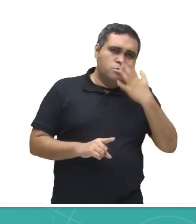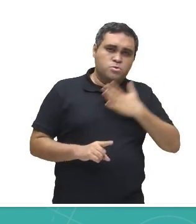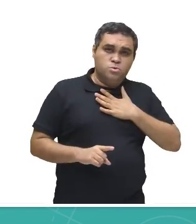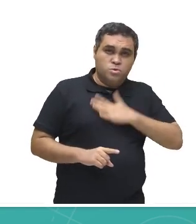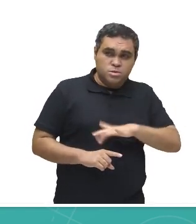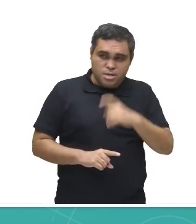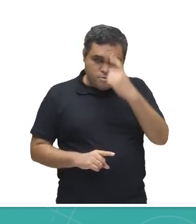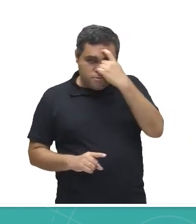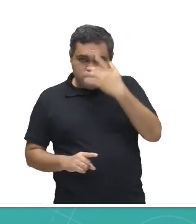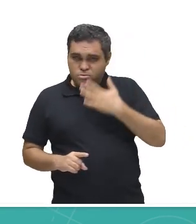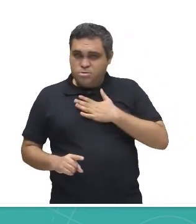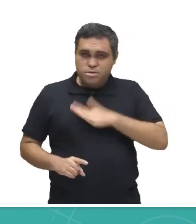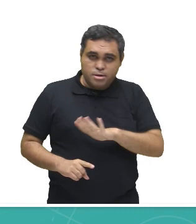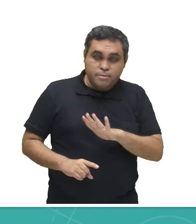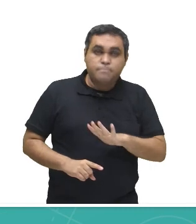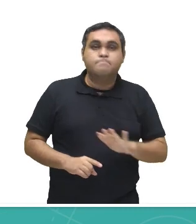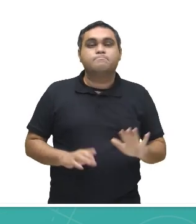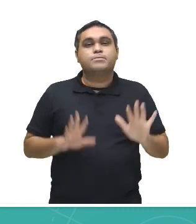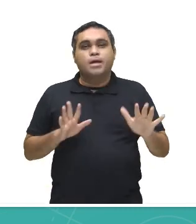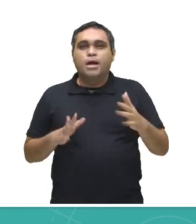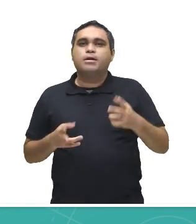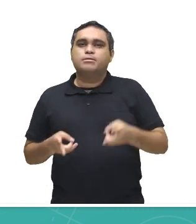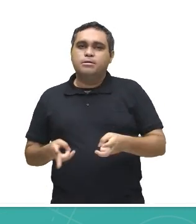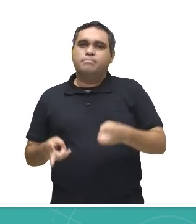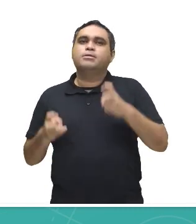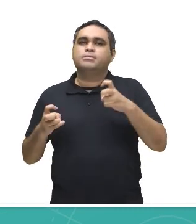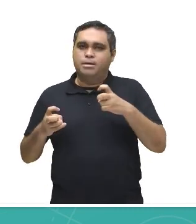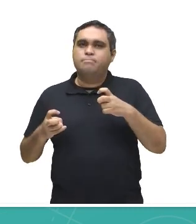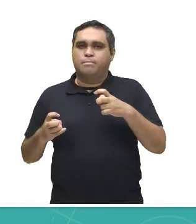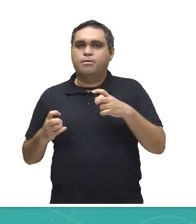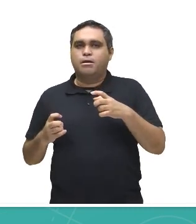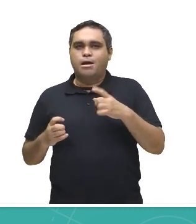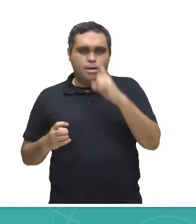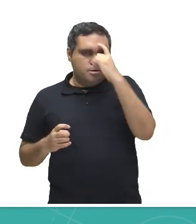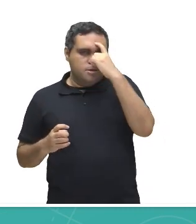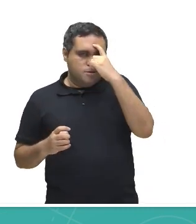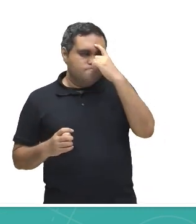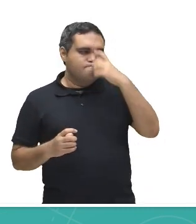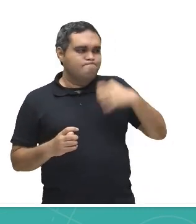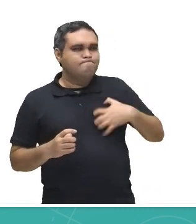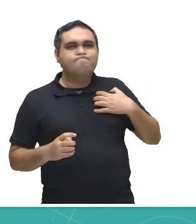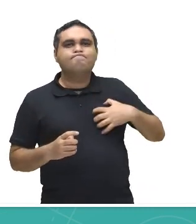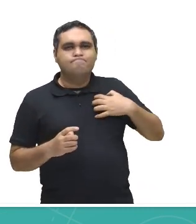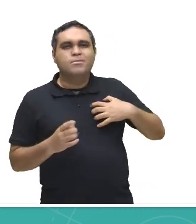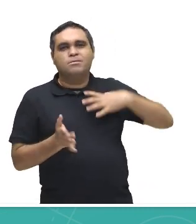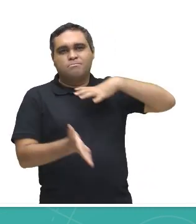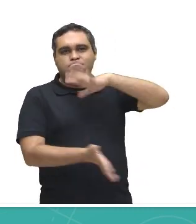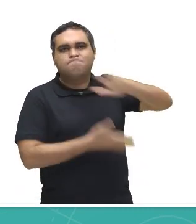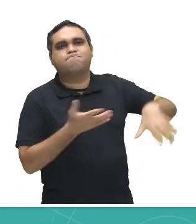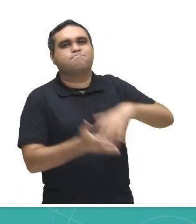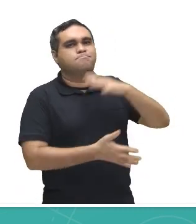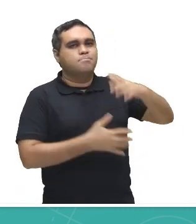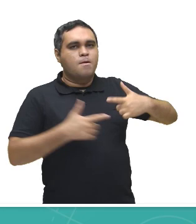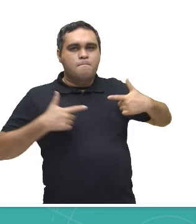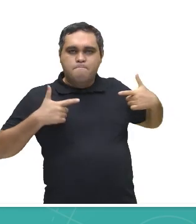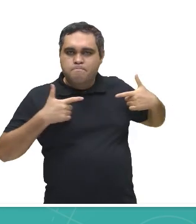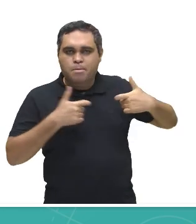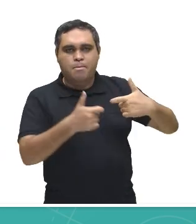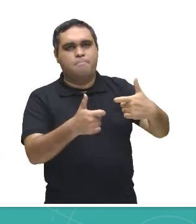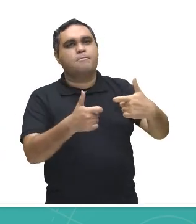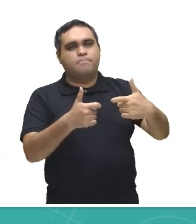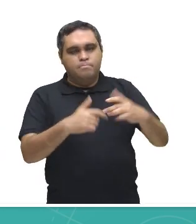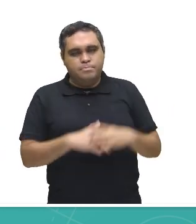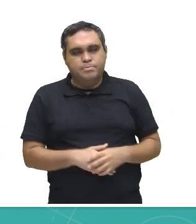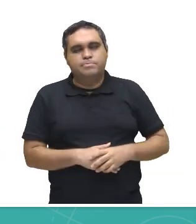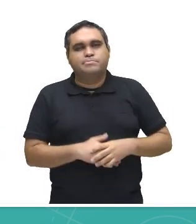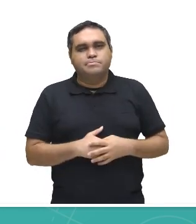que esse conflito, né, justamente por causa desse elemento religioso, vai se intensificar, levando a